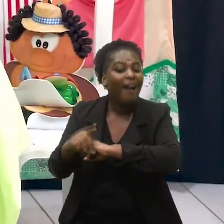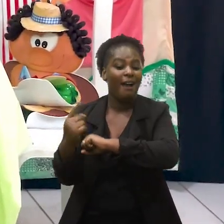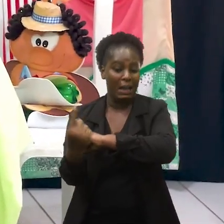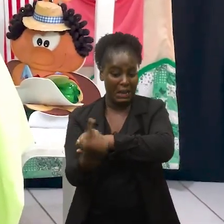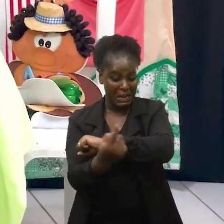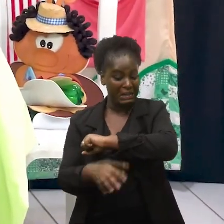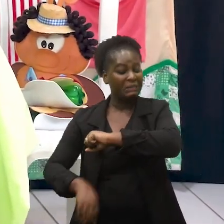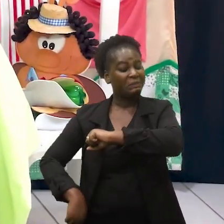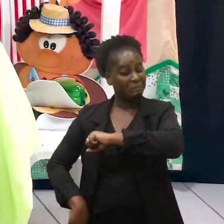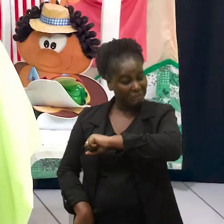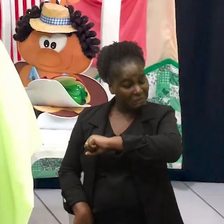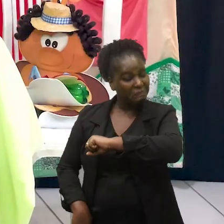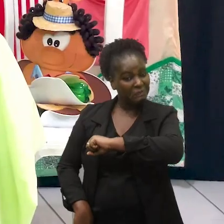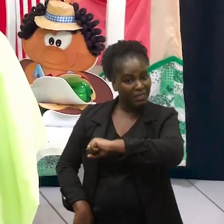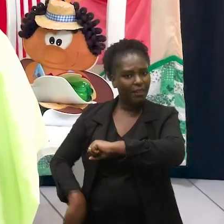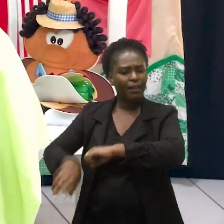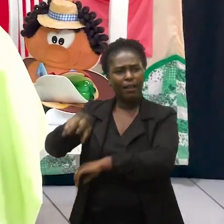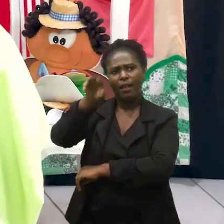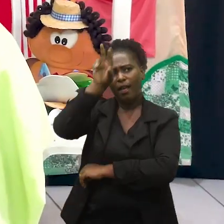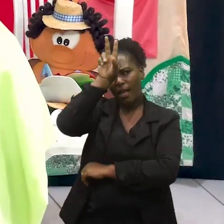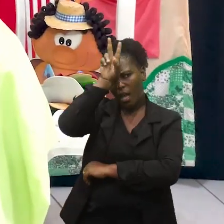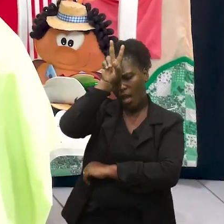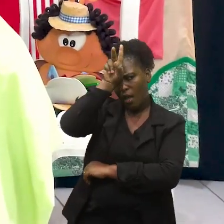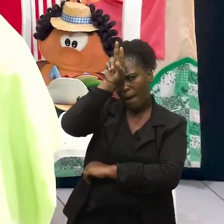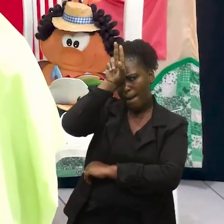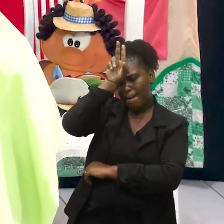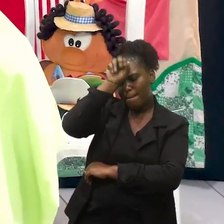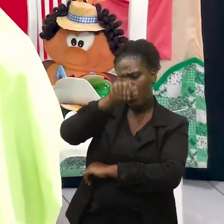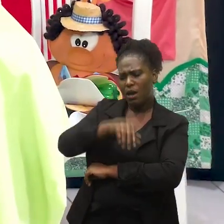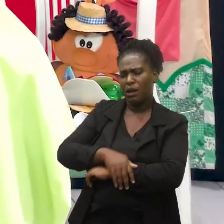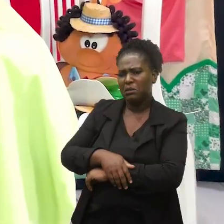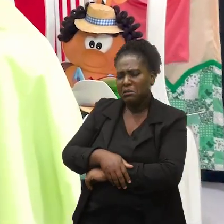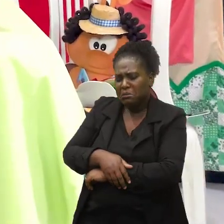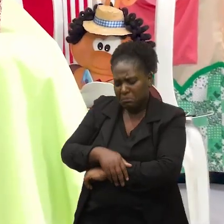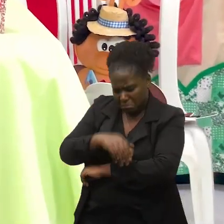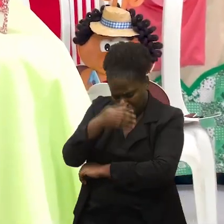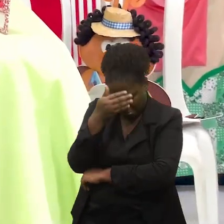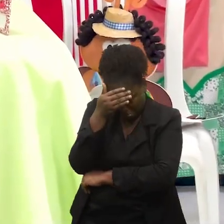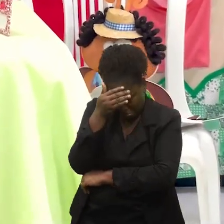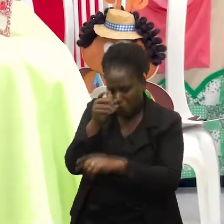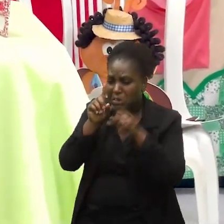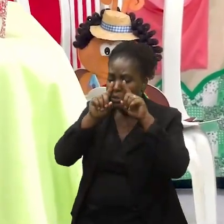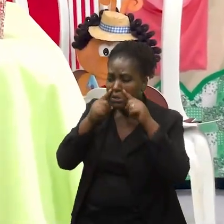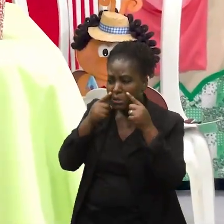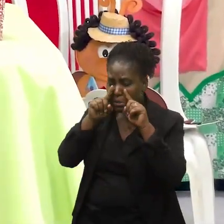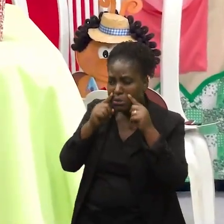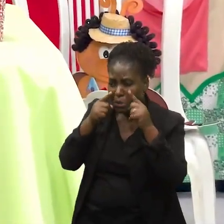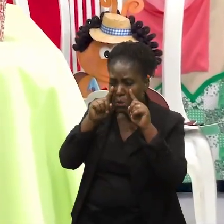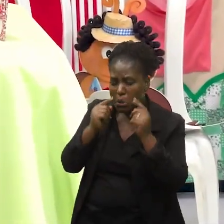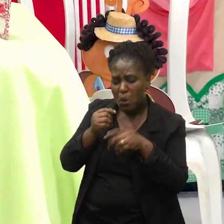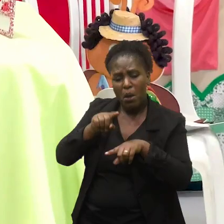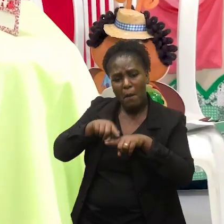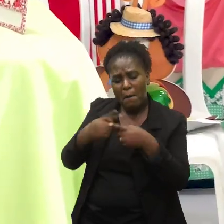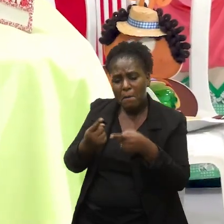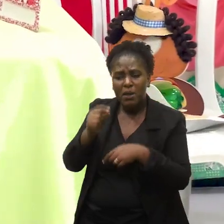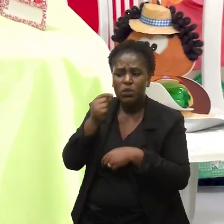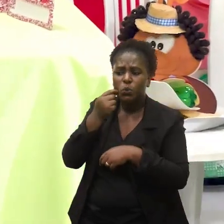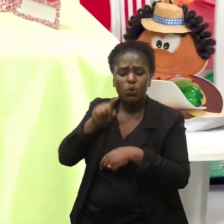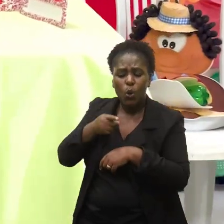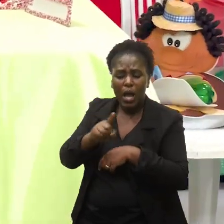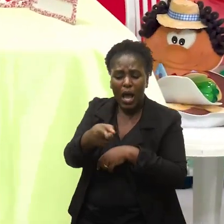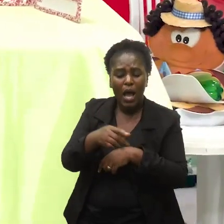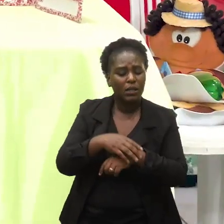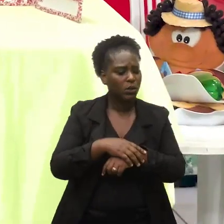ela abaixou a cabeça e começou a chorar. Mas aí o rato fez o